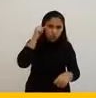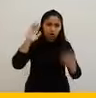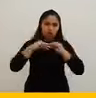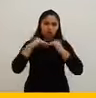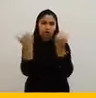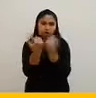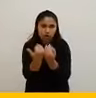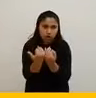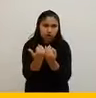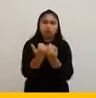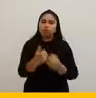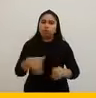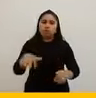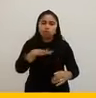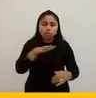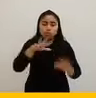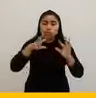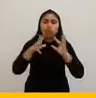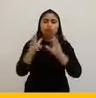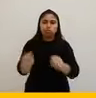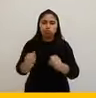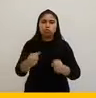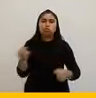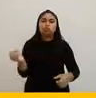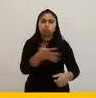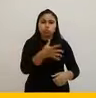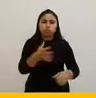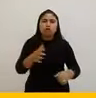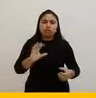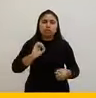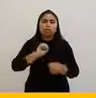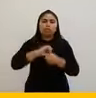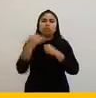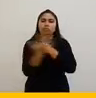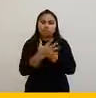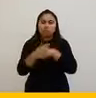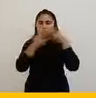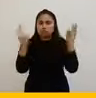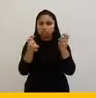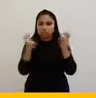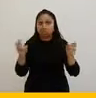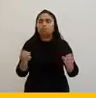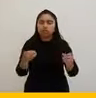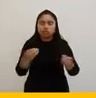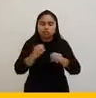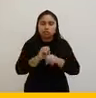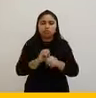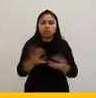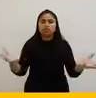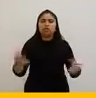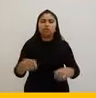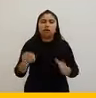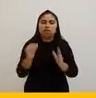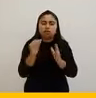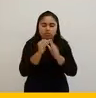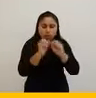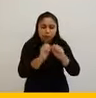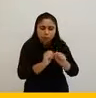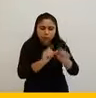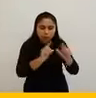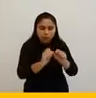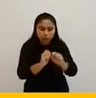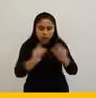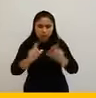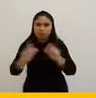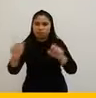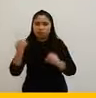Municipal, todo o regramento para este novo momento. Junto ao decreto, existem anexos que são